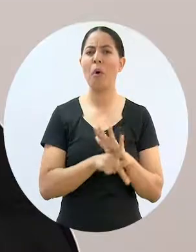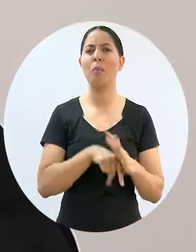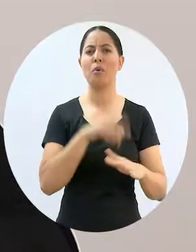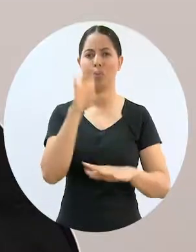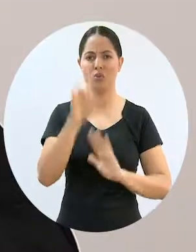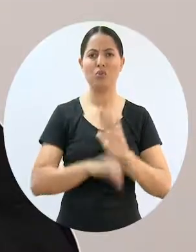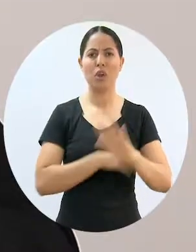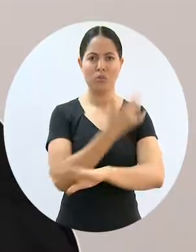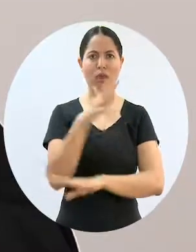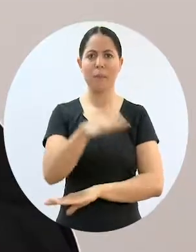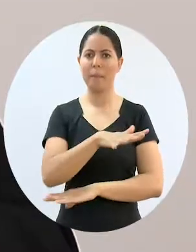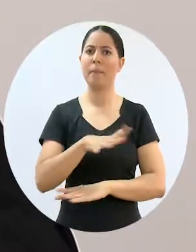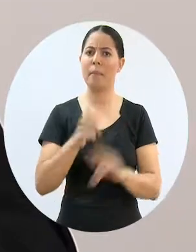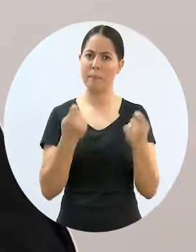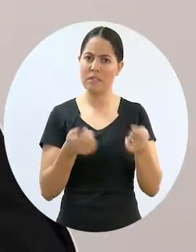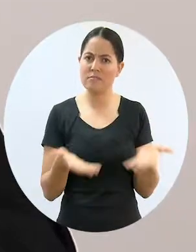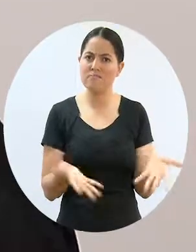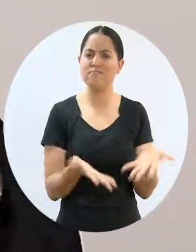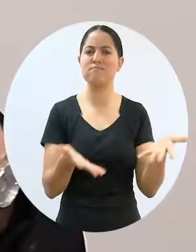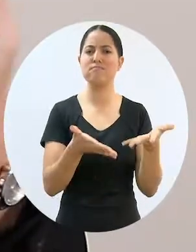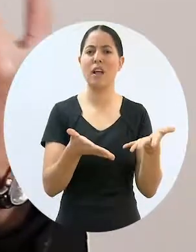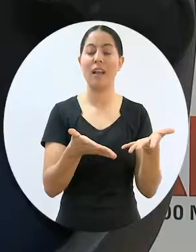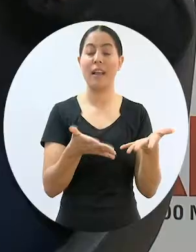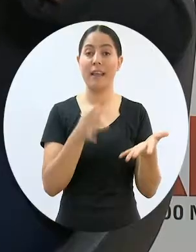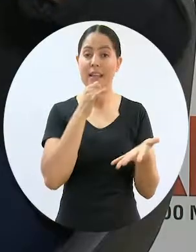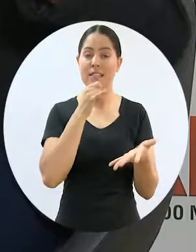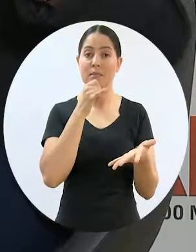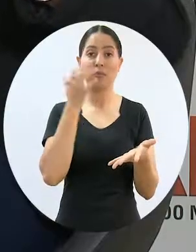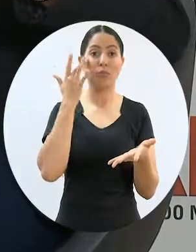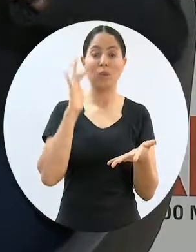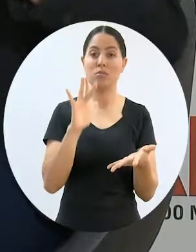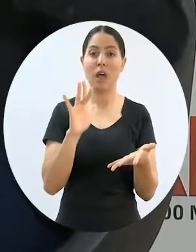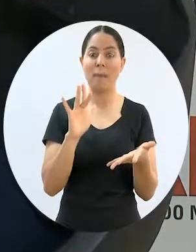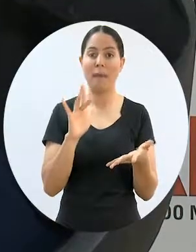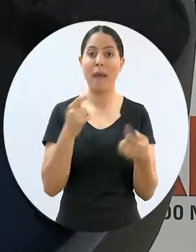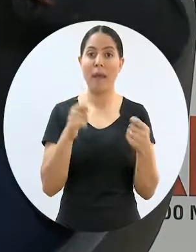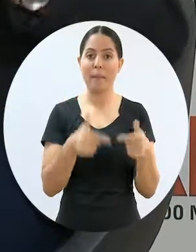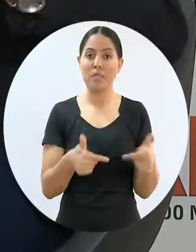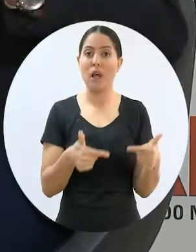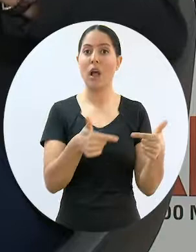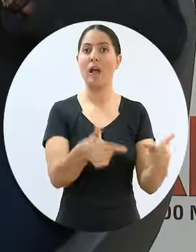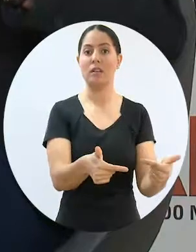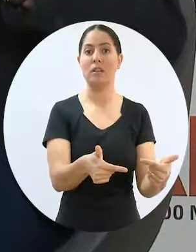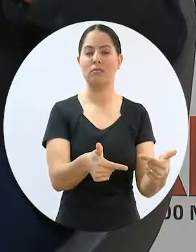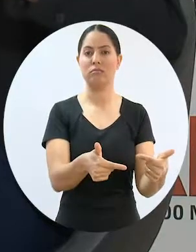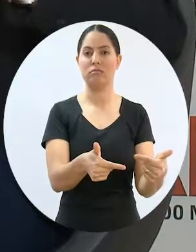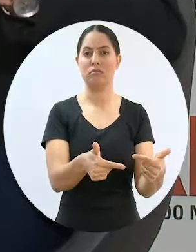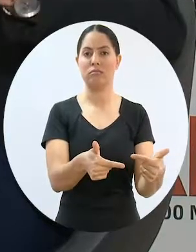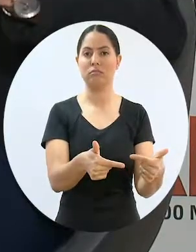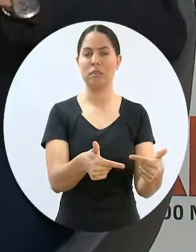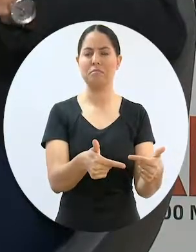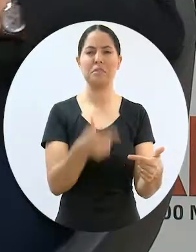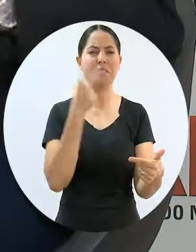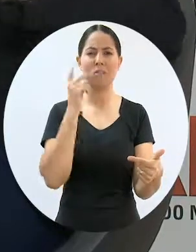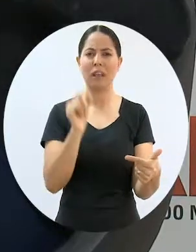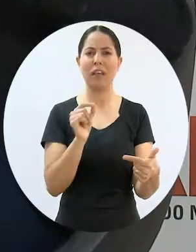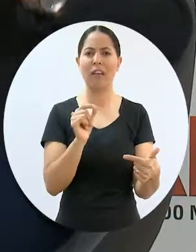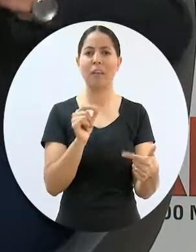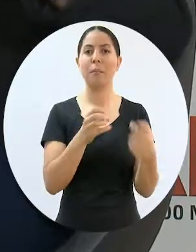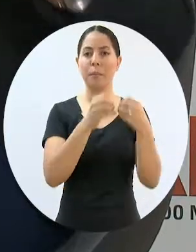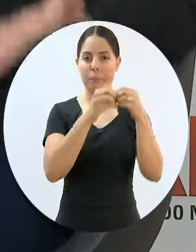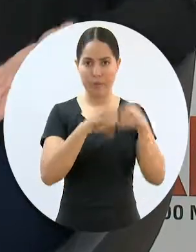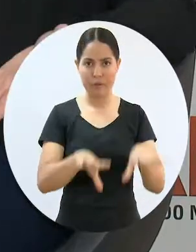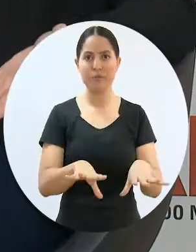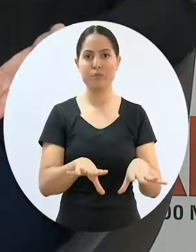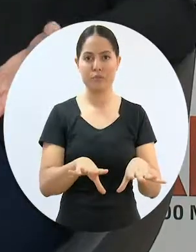e praticados. Então, quando a gente não sabe, a gente tem que agir, a gente tem que tomar todas as medidas para